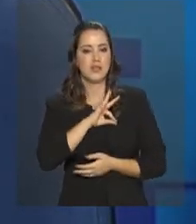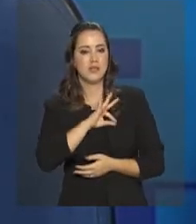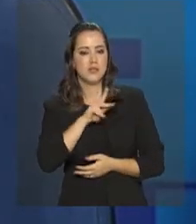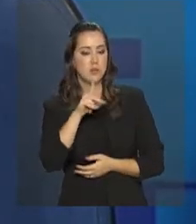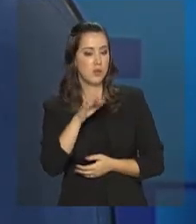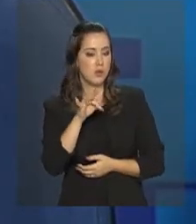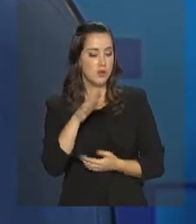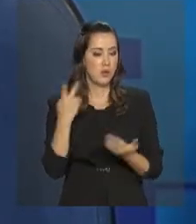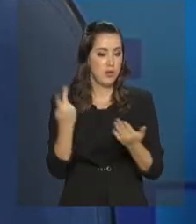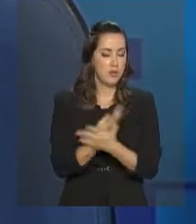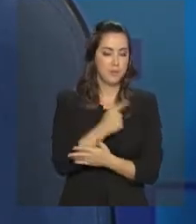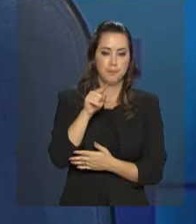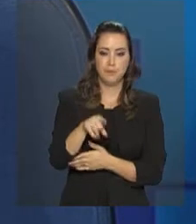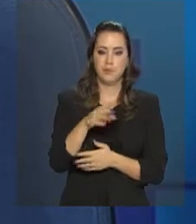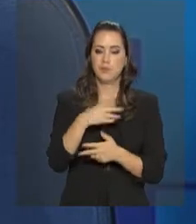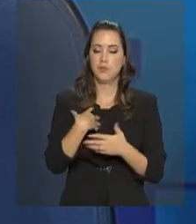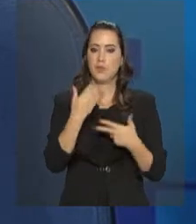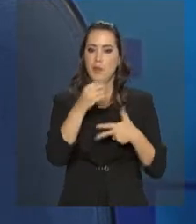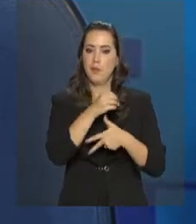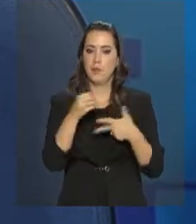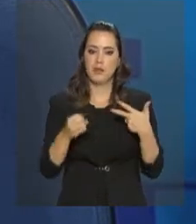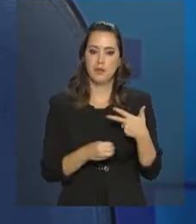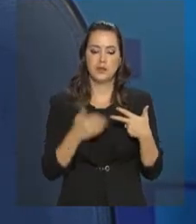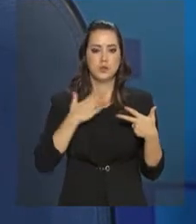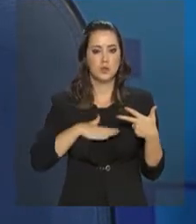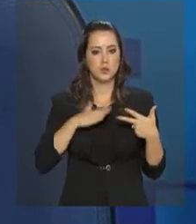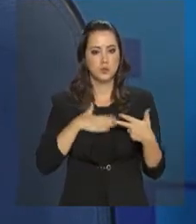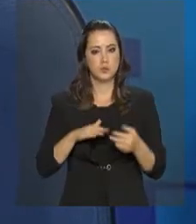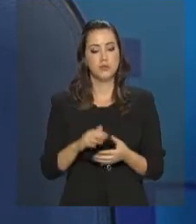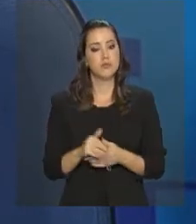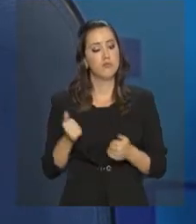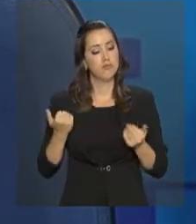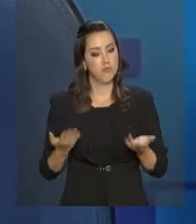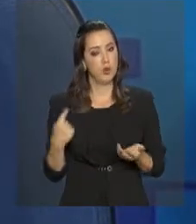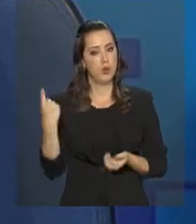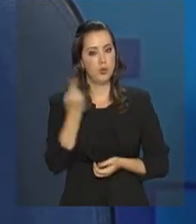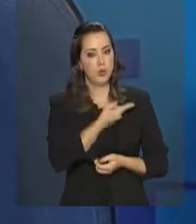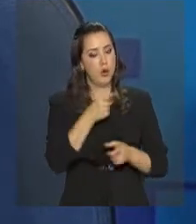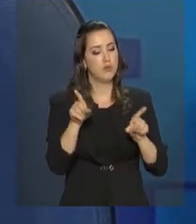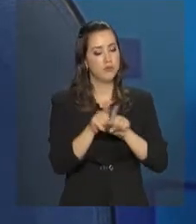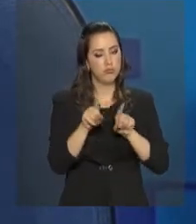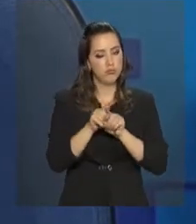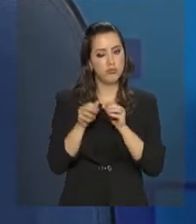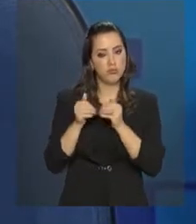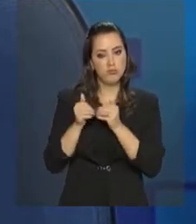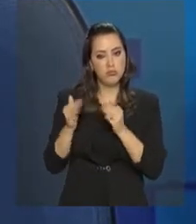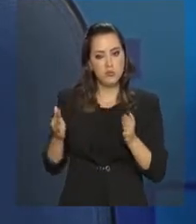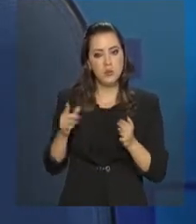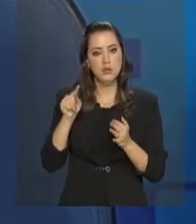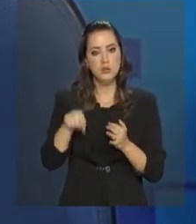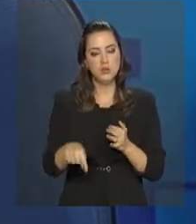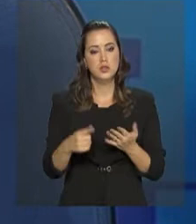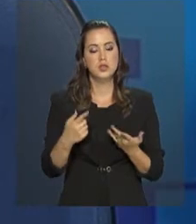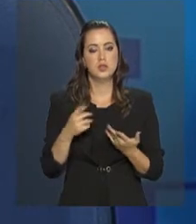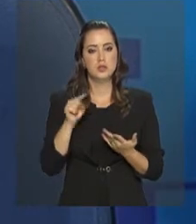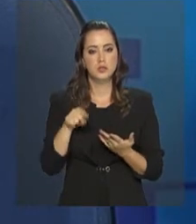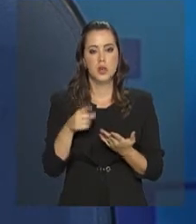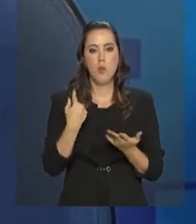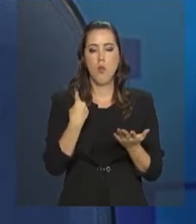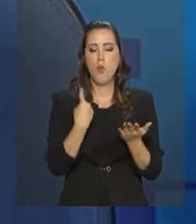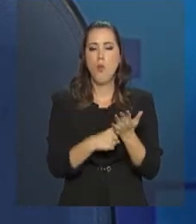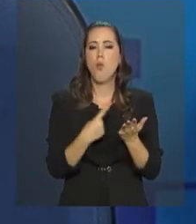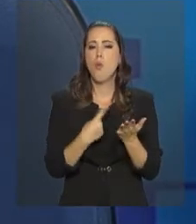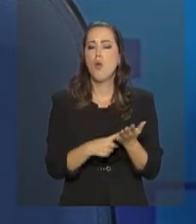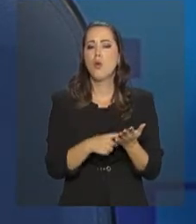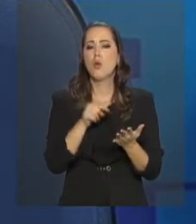com a realização do exame de maneira tranquila. Nós também estamos abrindo um registro de